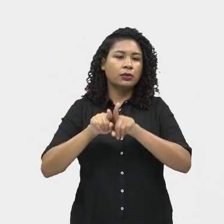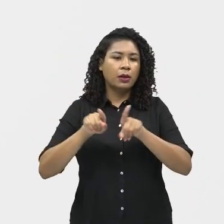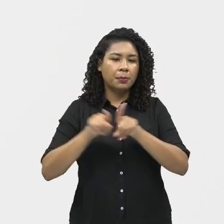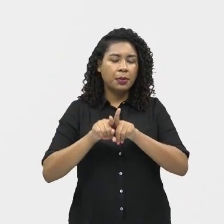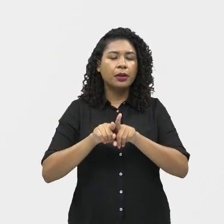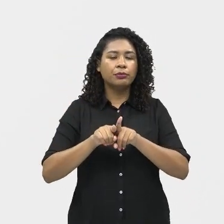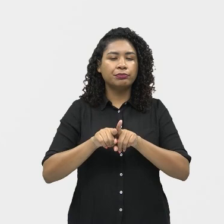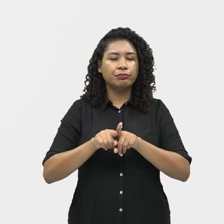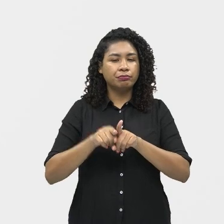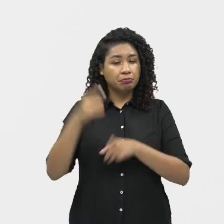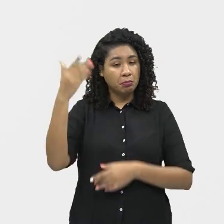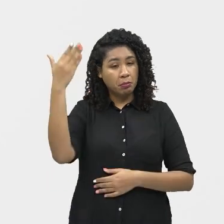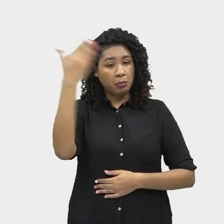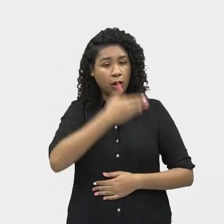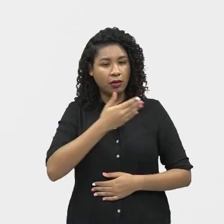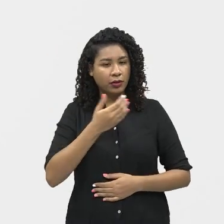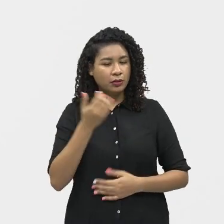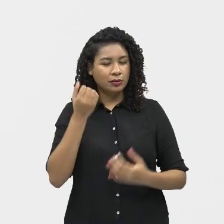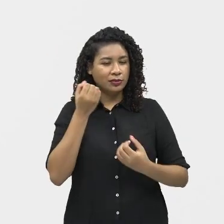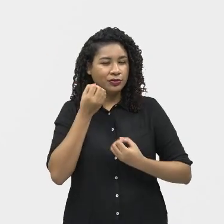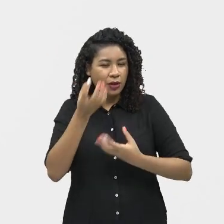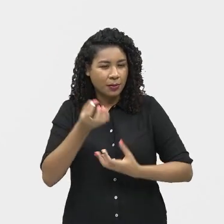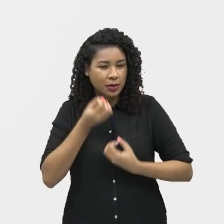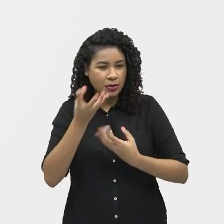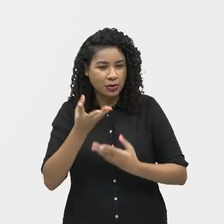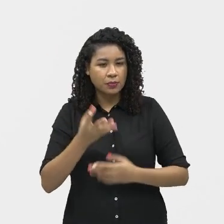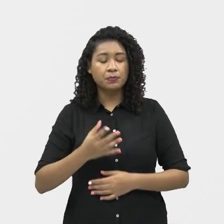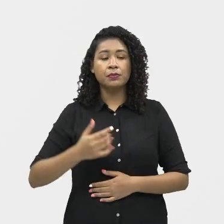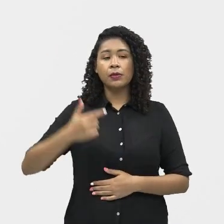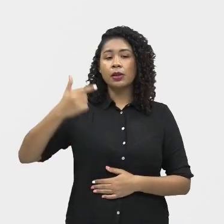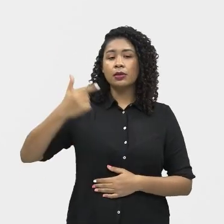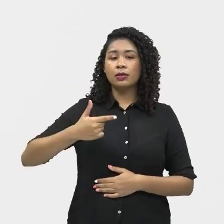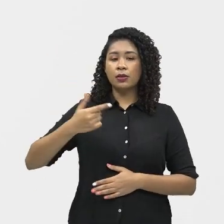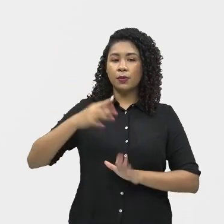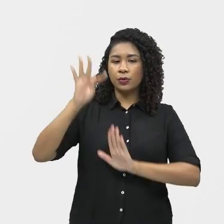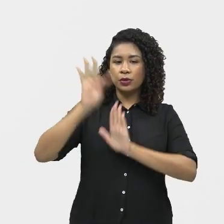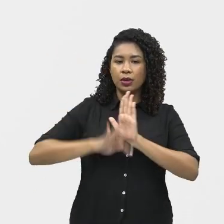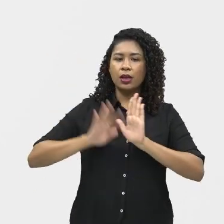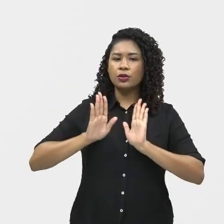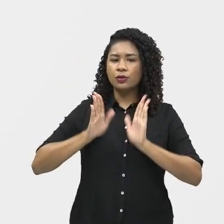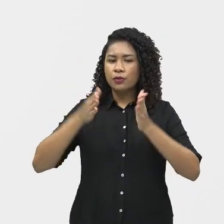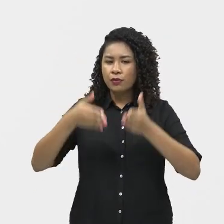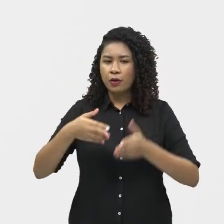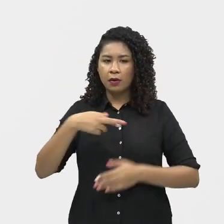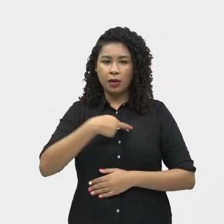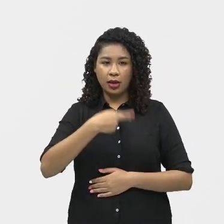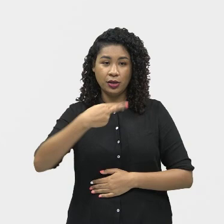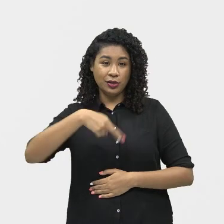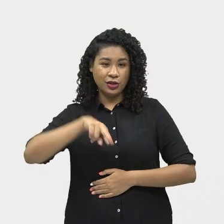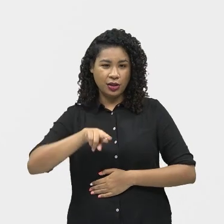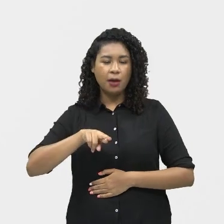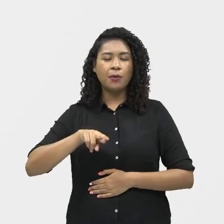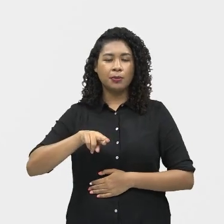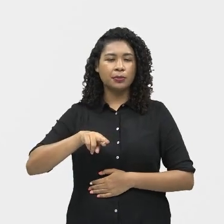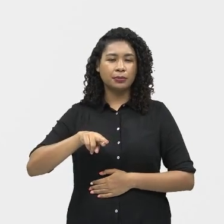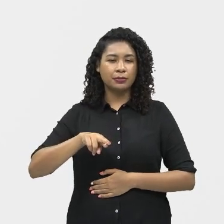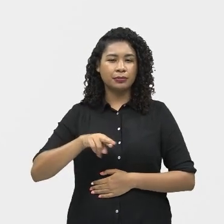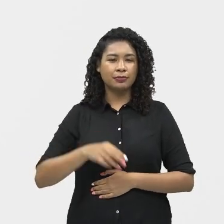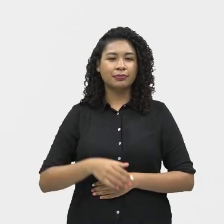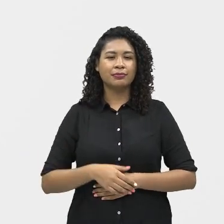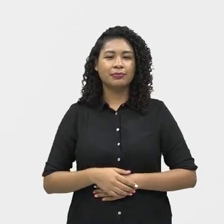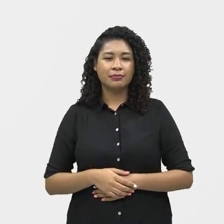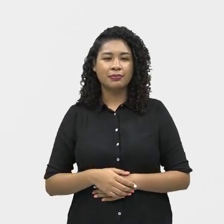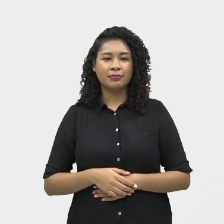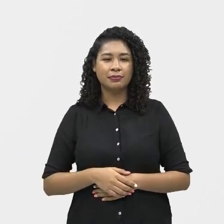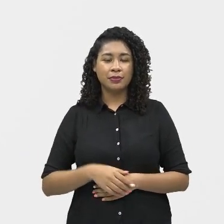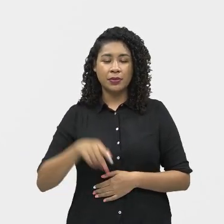por dados comprováveis. Já o segundo texto tem um cunho religioso mitológico oriundo da religião de